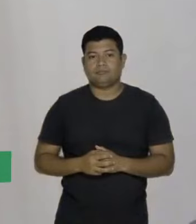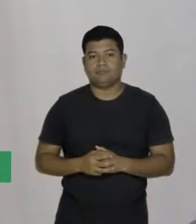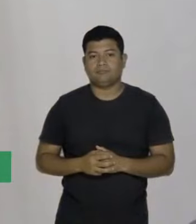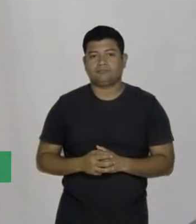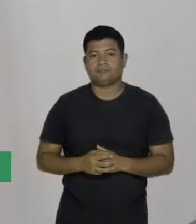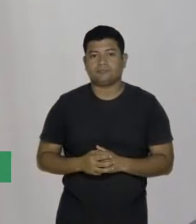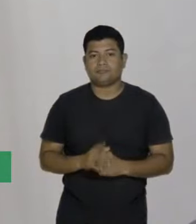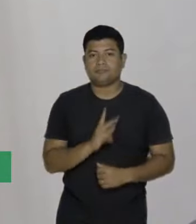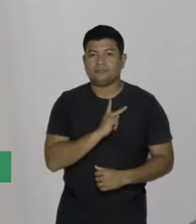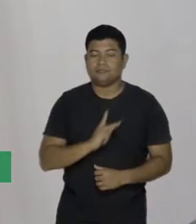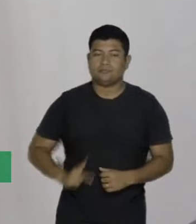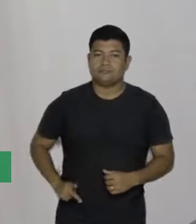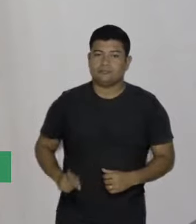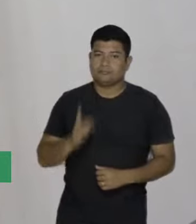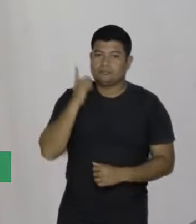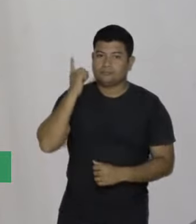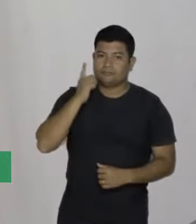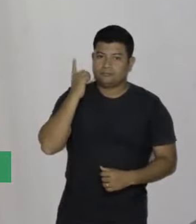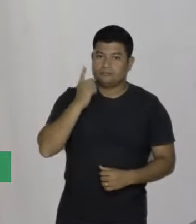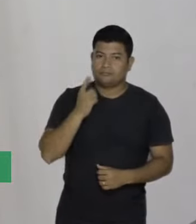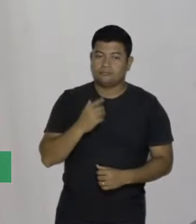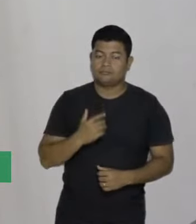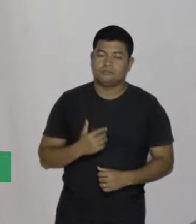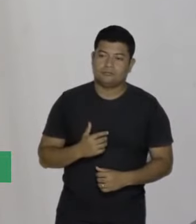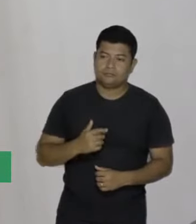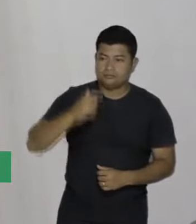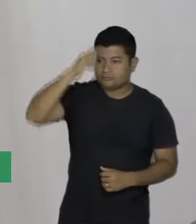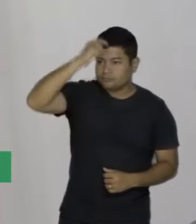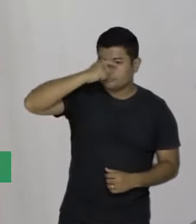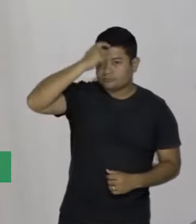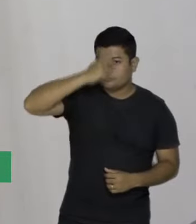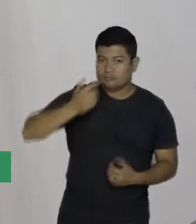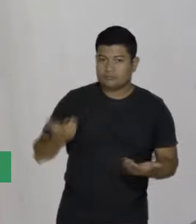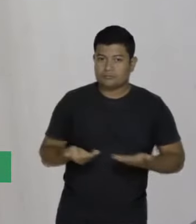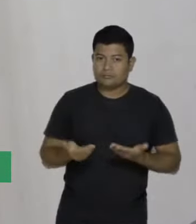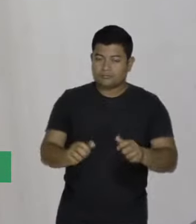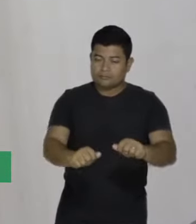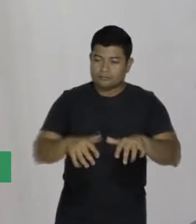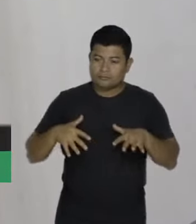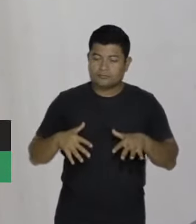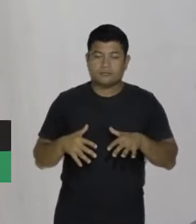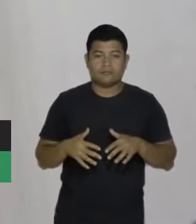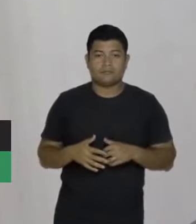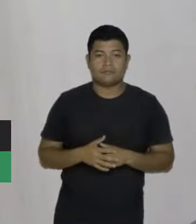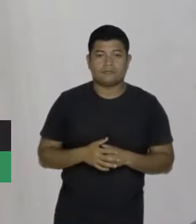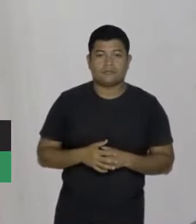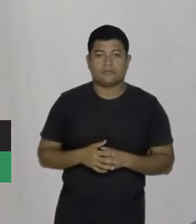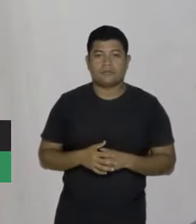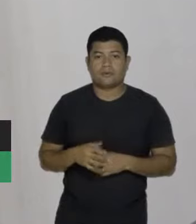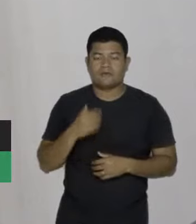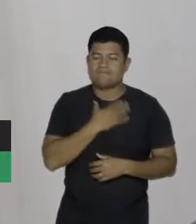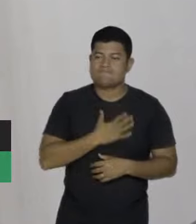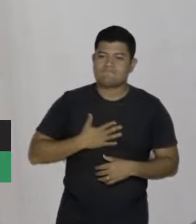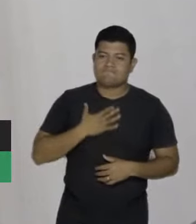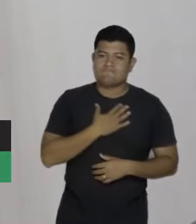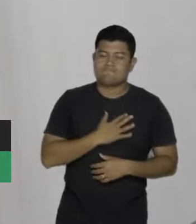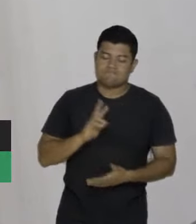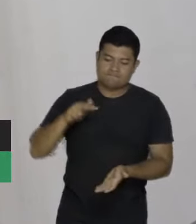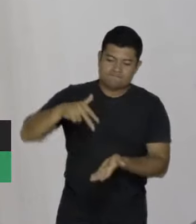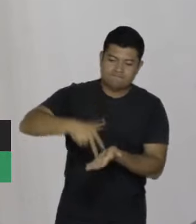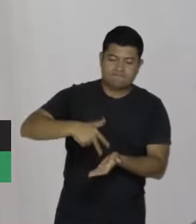Senhor presidente, deputado Maurício Skudlak, é uma honra, um prazer poder estar na tribuna nessa tarde